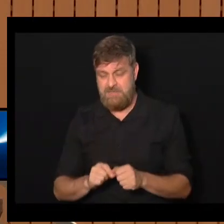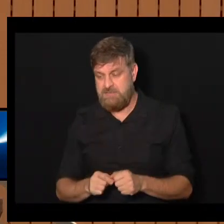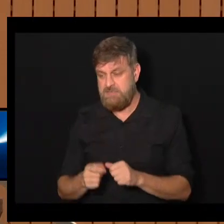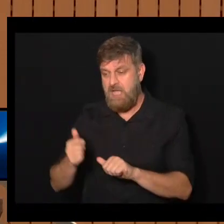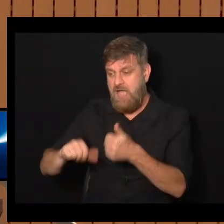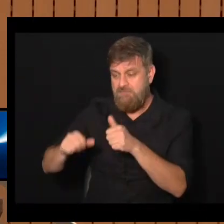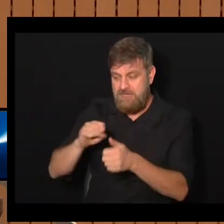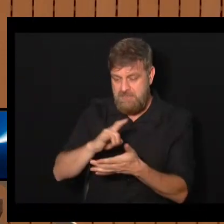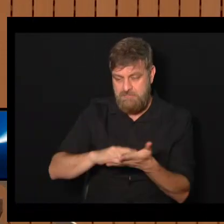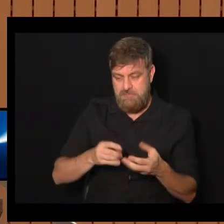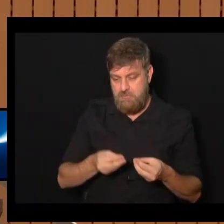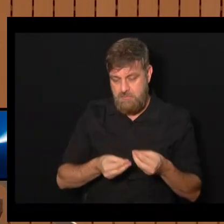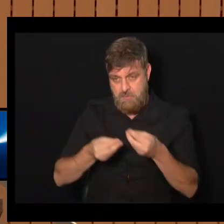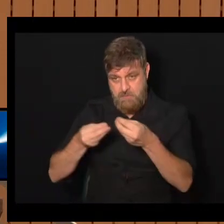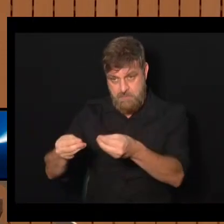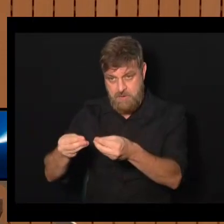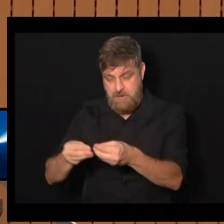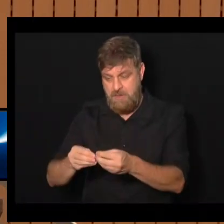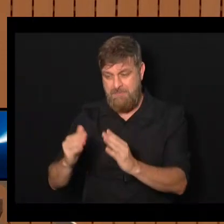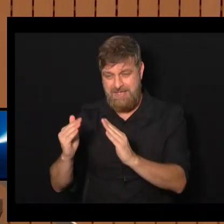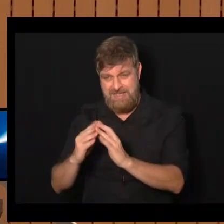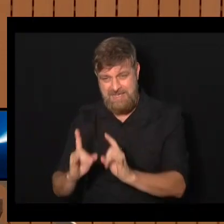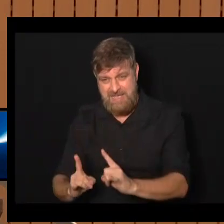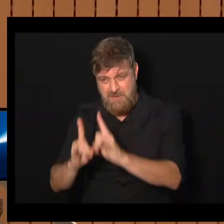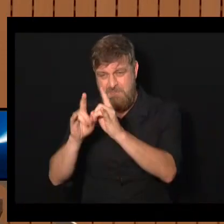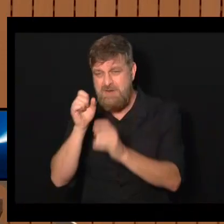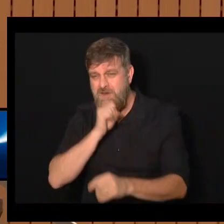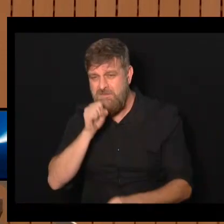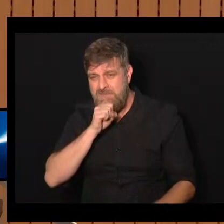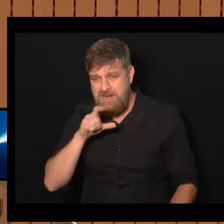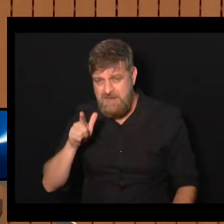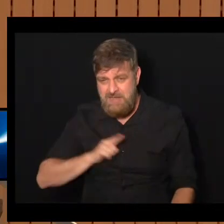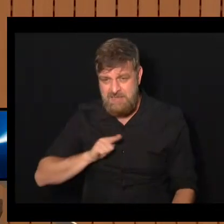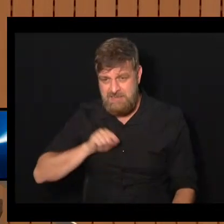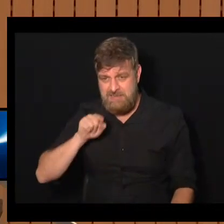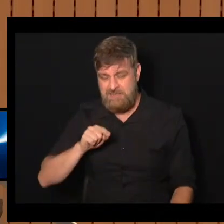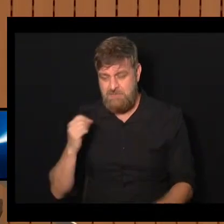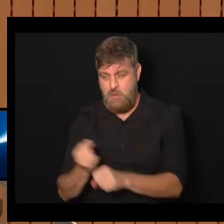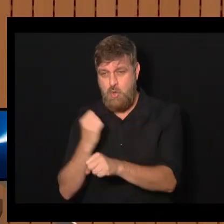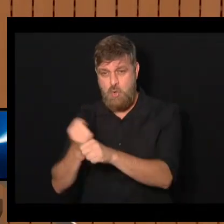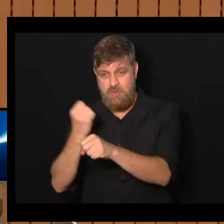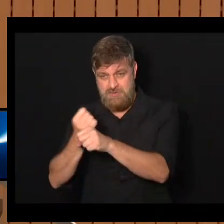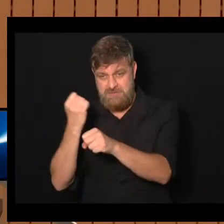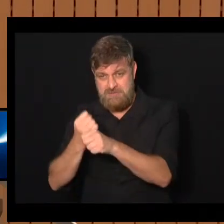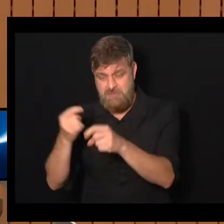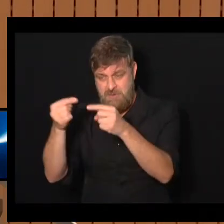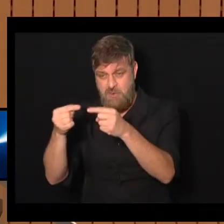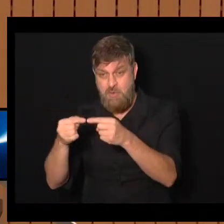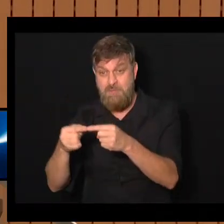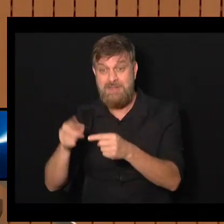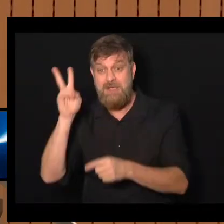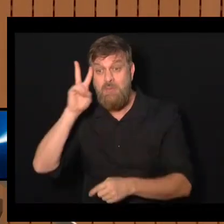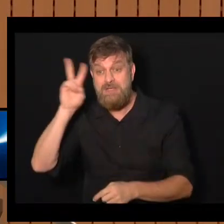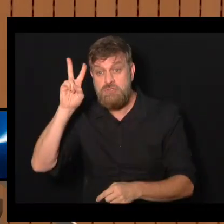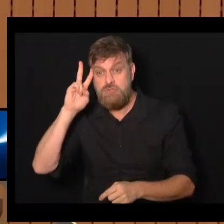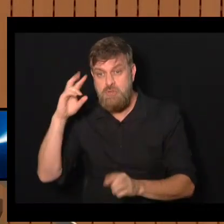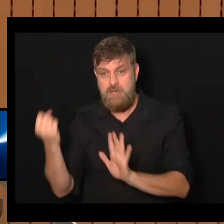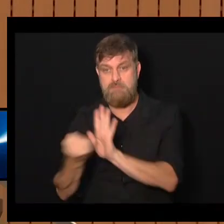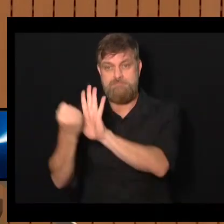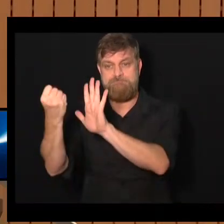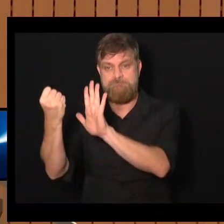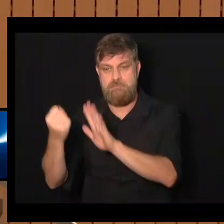de certificado de conclusão de obra quem utilizou de potencial construtivo decorrente do tombamento,